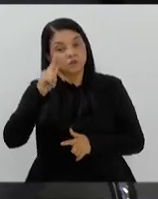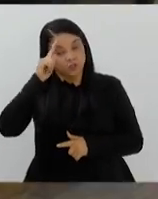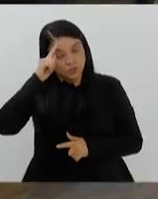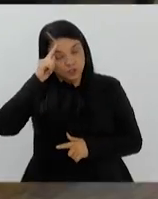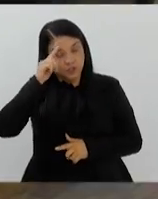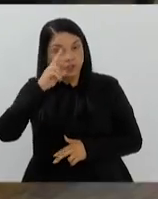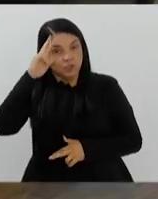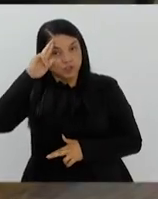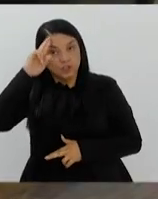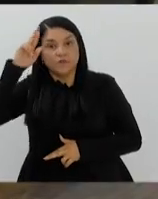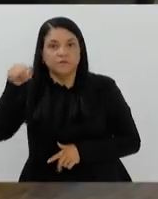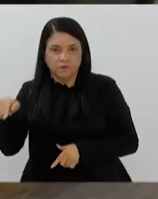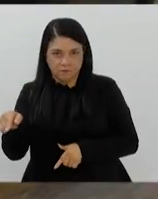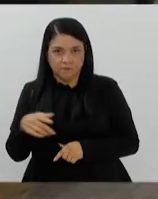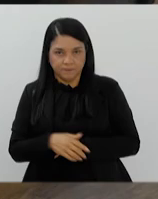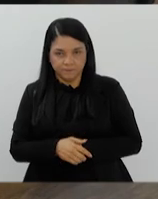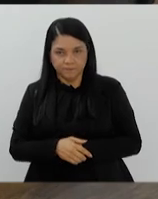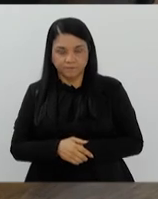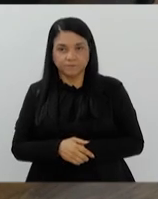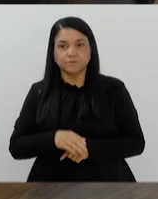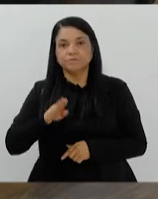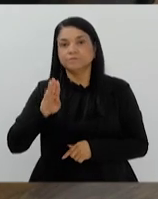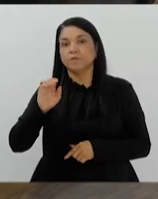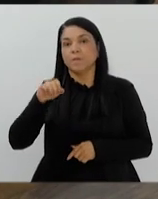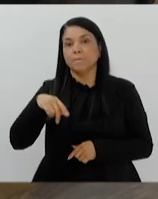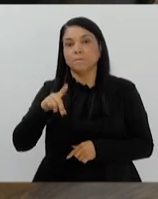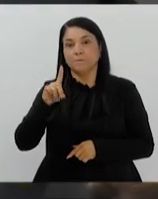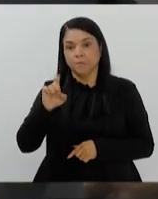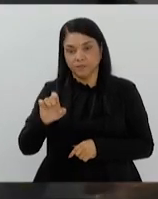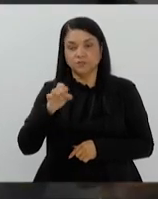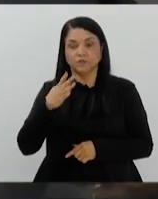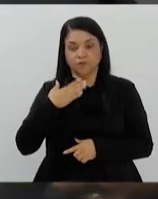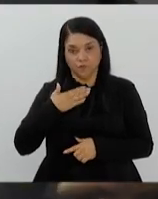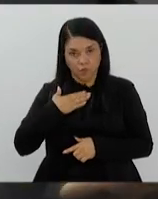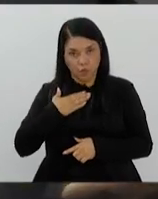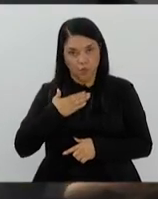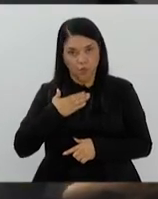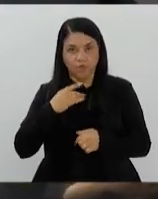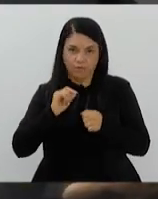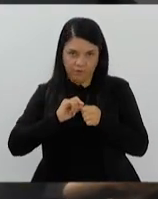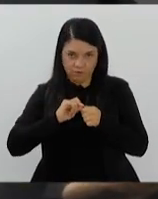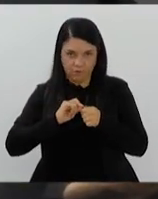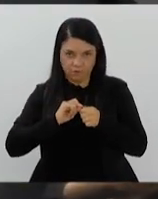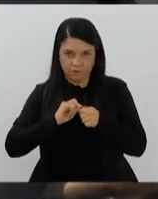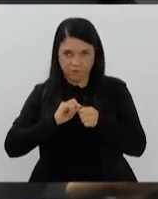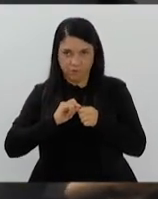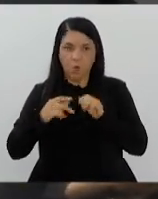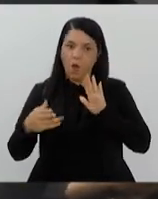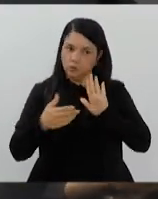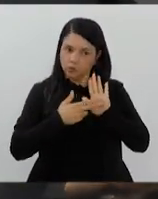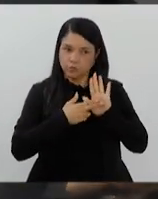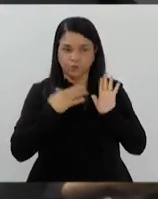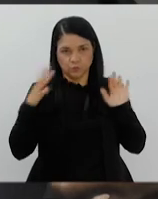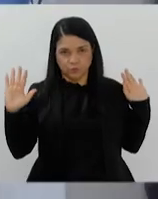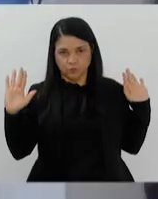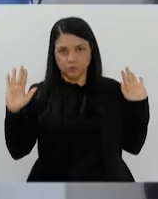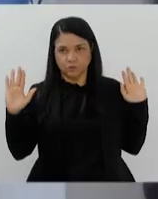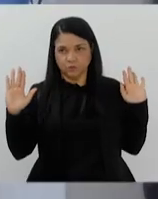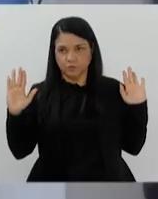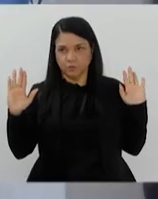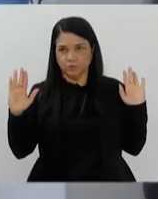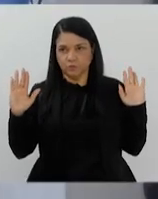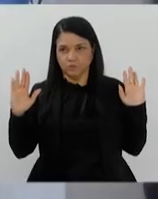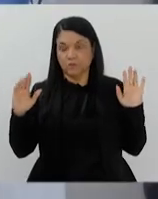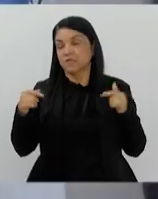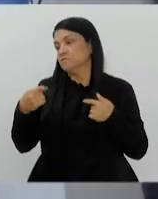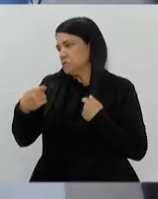chefia o do da Band quem fez fui eu diretamente senhora a senhora senhora quiser responder a senhora não